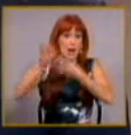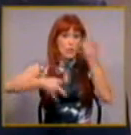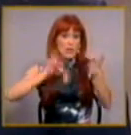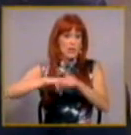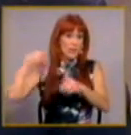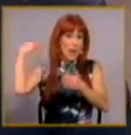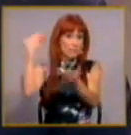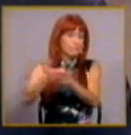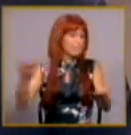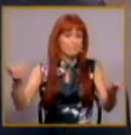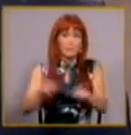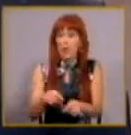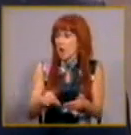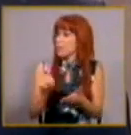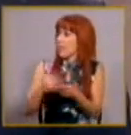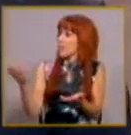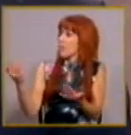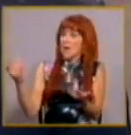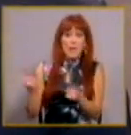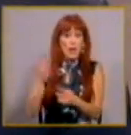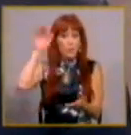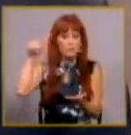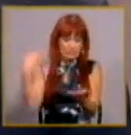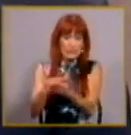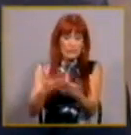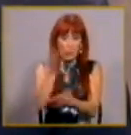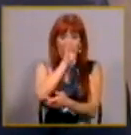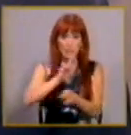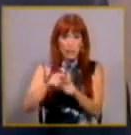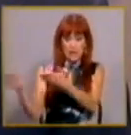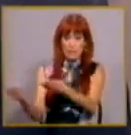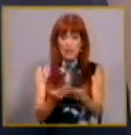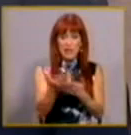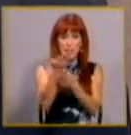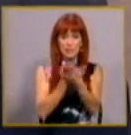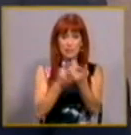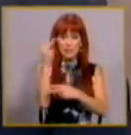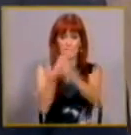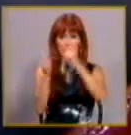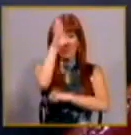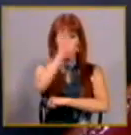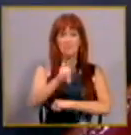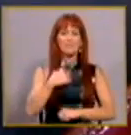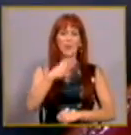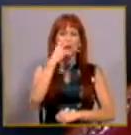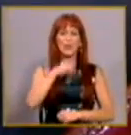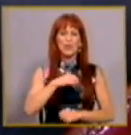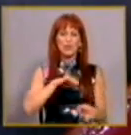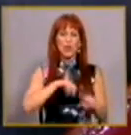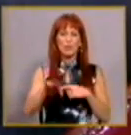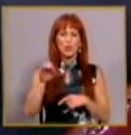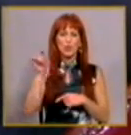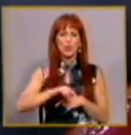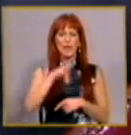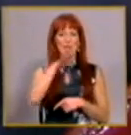tempo atrás e, portanto, estávamos à espera que resultasse na apresentação de uma moção de censura. Eu acho curioso que o deputado José Junqueiro disse